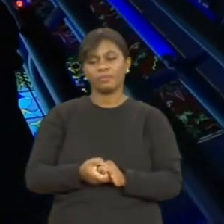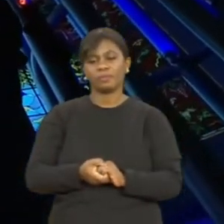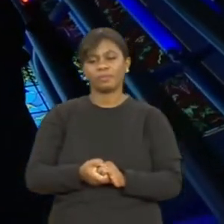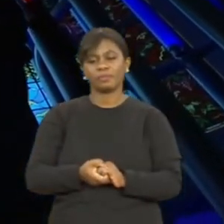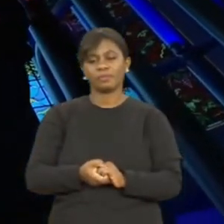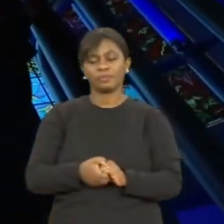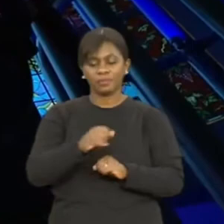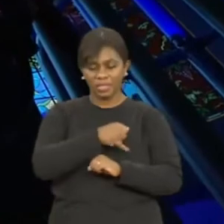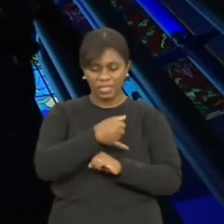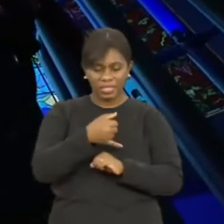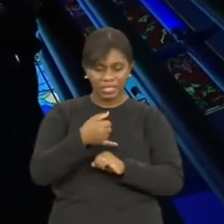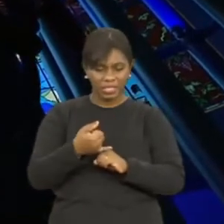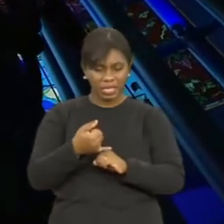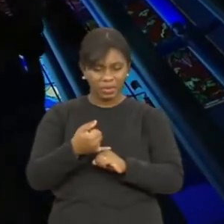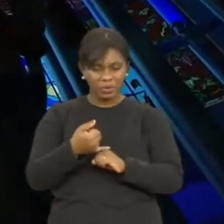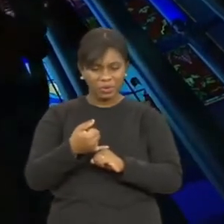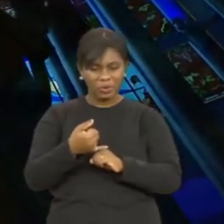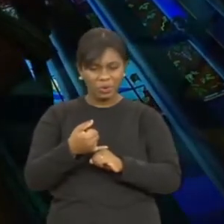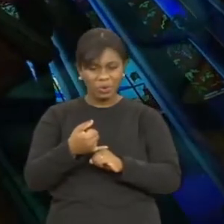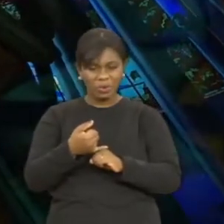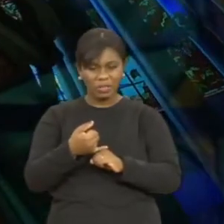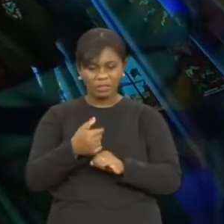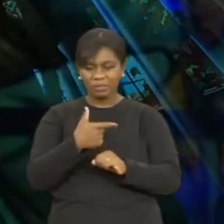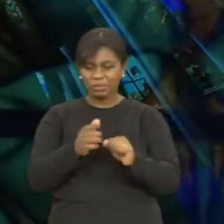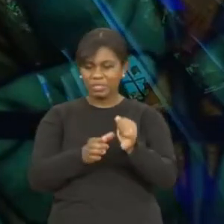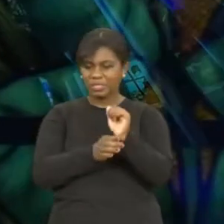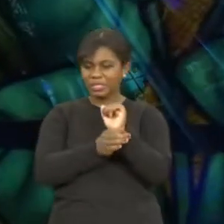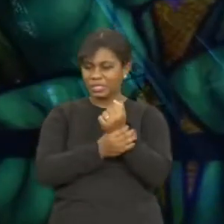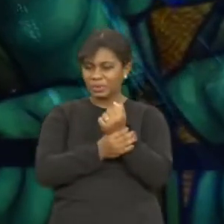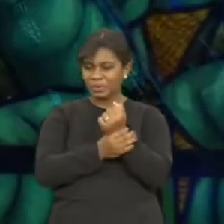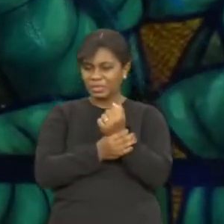Ali Jacó deixou de ser inseguro, medroso, tímido.